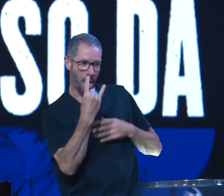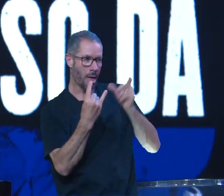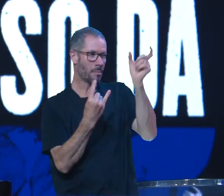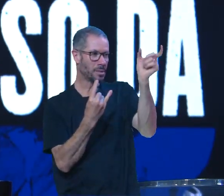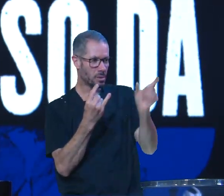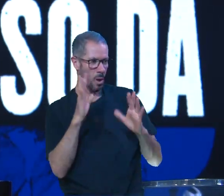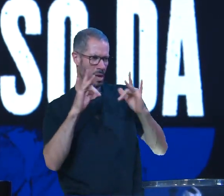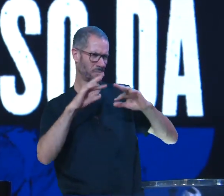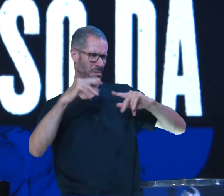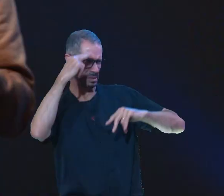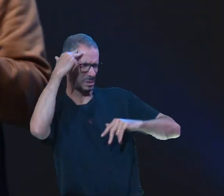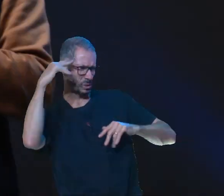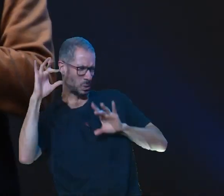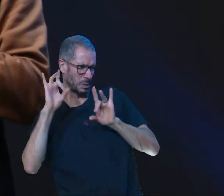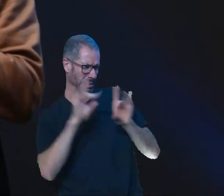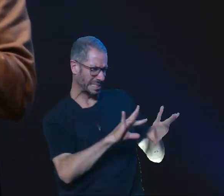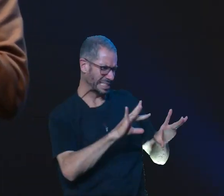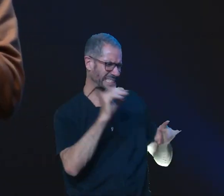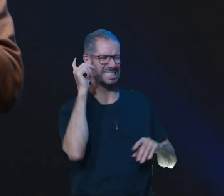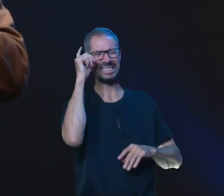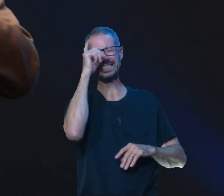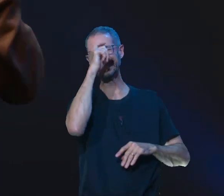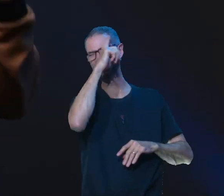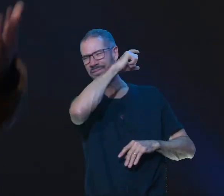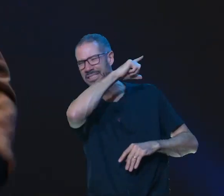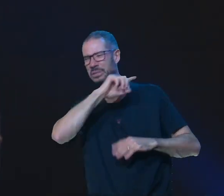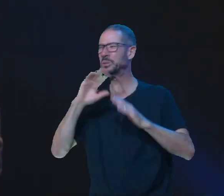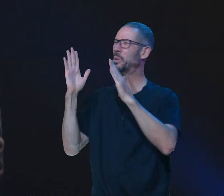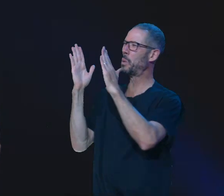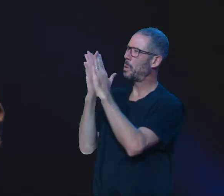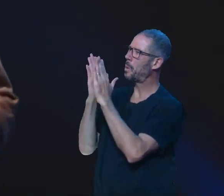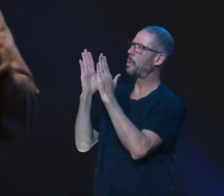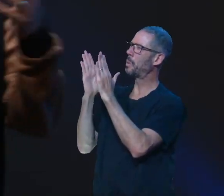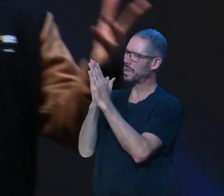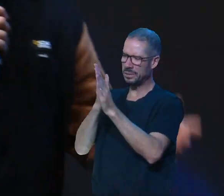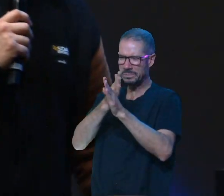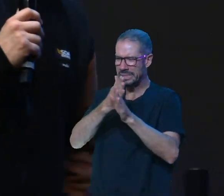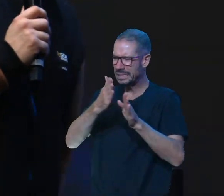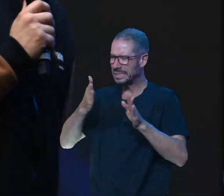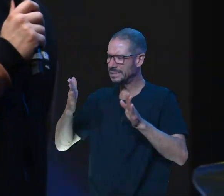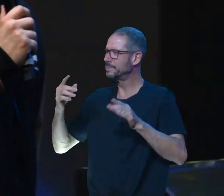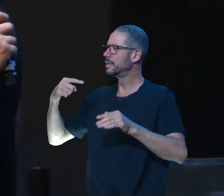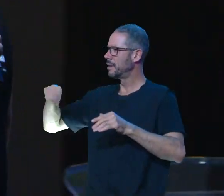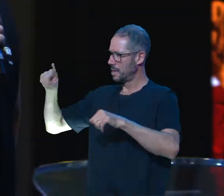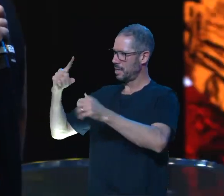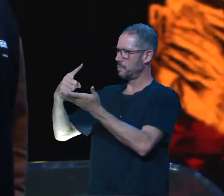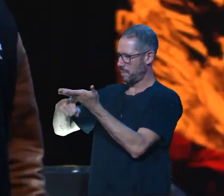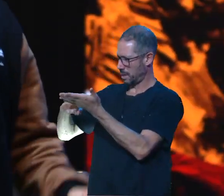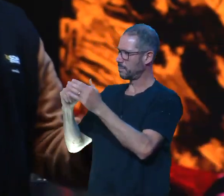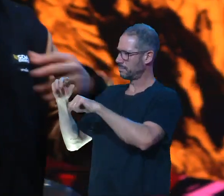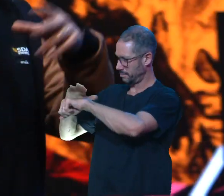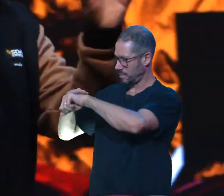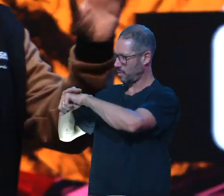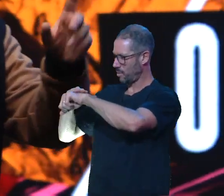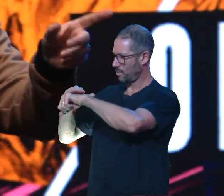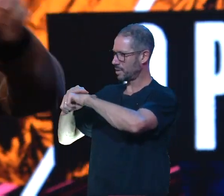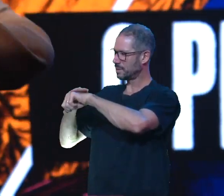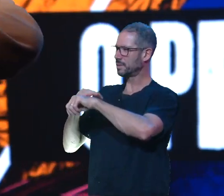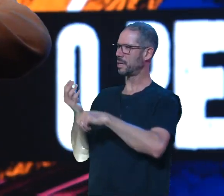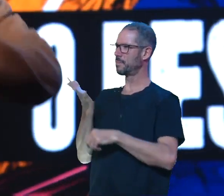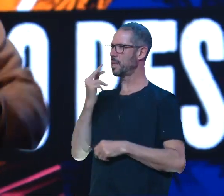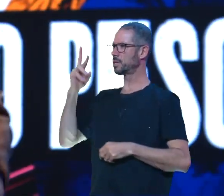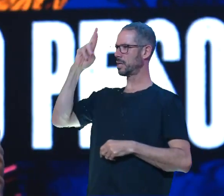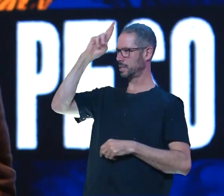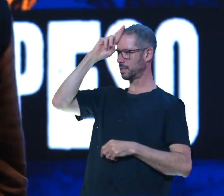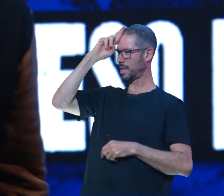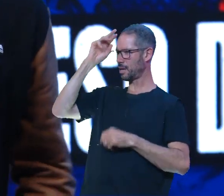relacionamento, um sonho, é muito difícil. Eu fiquei orando um tempão. Fomos conversar, marcamos um dia para conversar. Depois de a gente jantar juntos ali